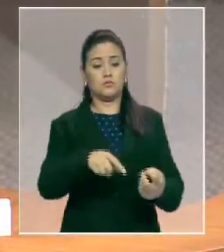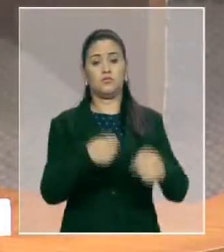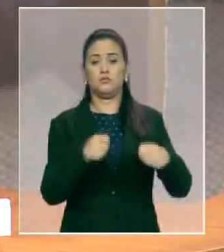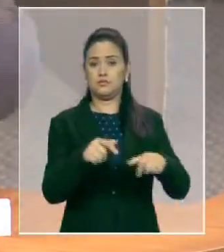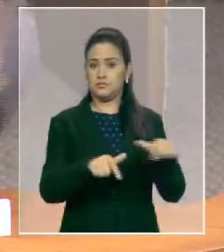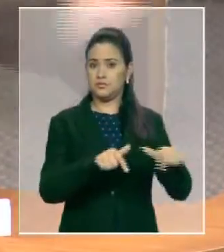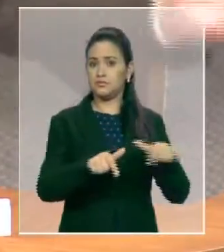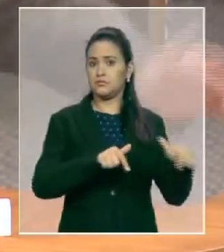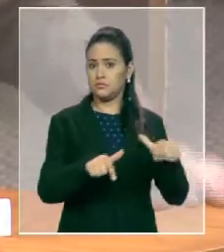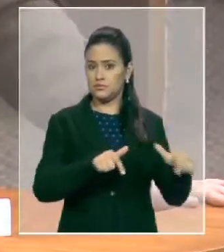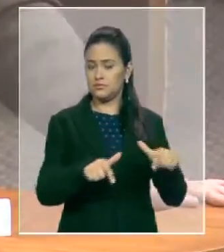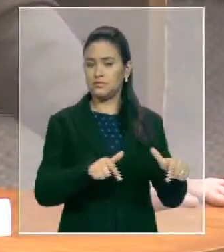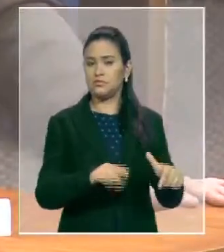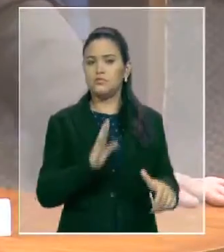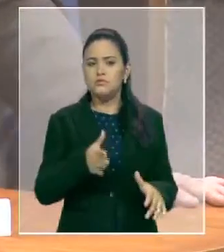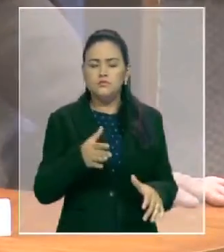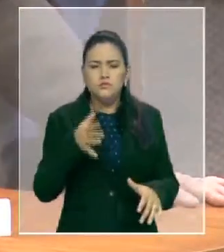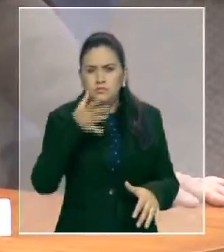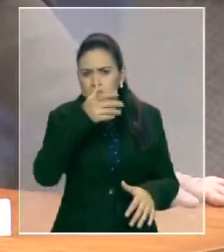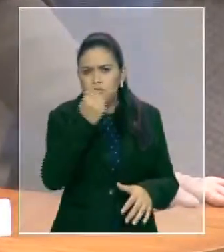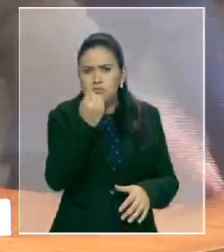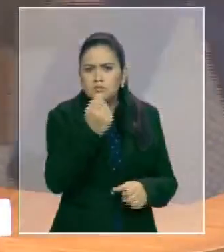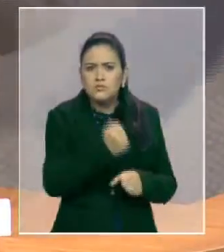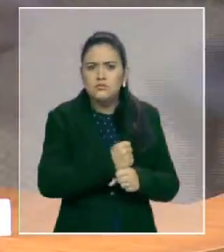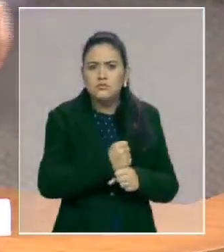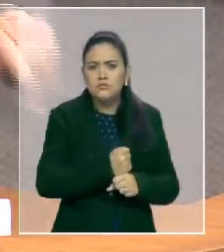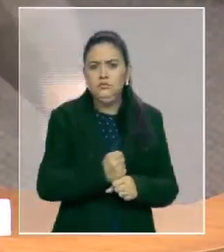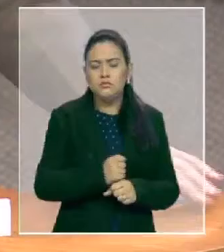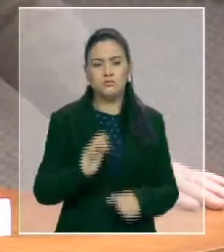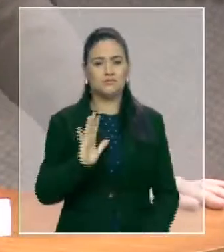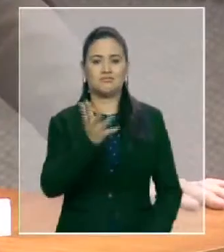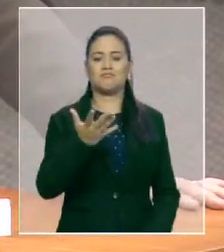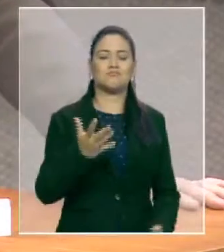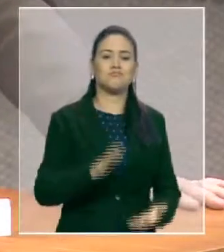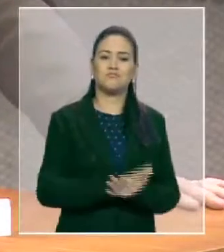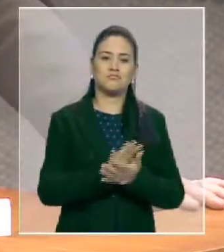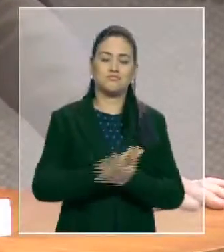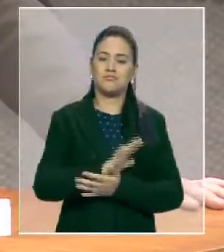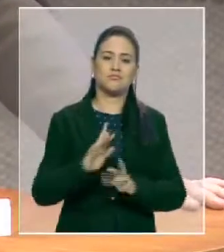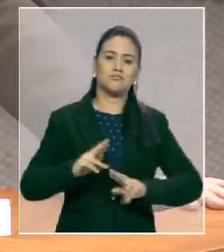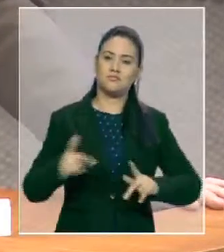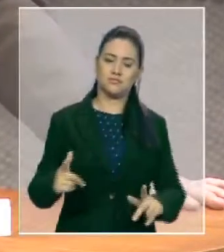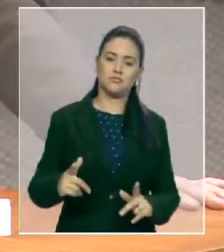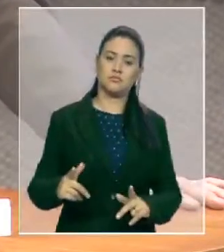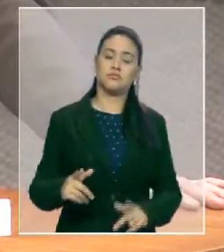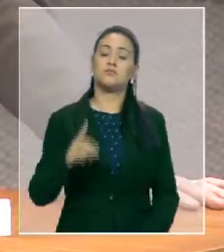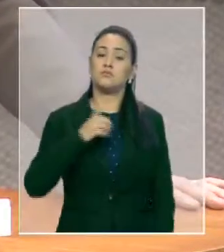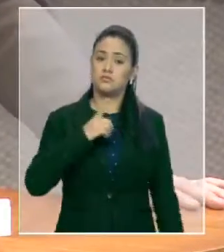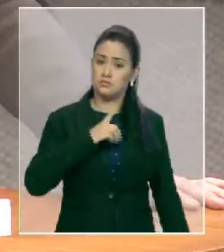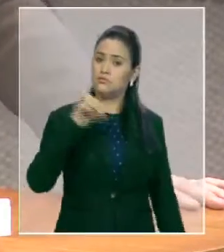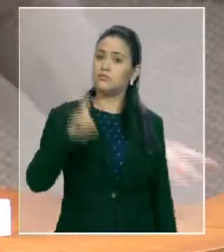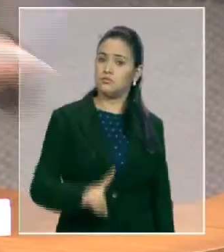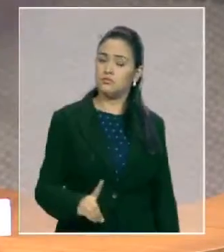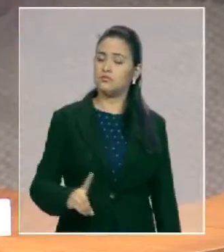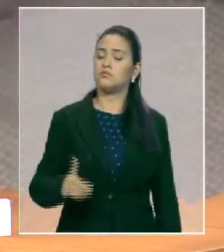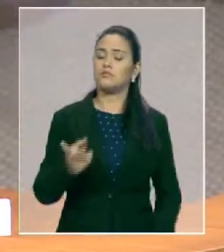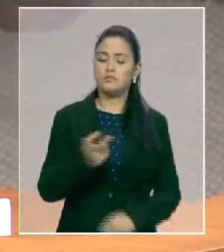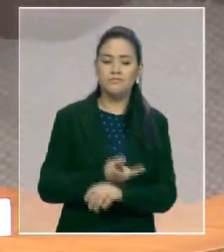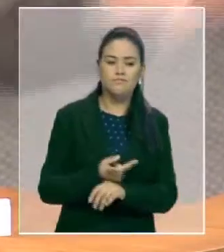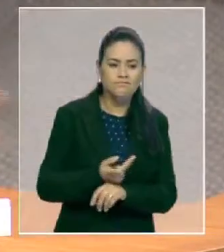Está aí já quase um ano, não se tem uma solução, eles têm o direito de estar buscando esse fato.